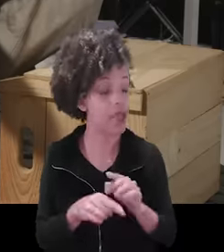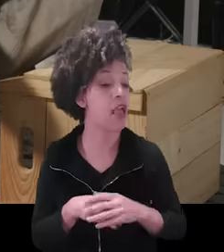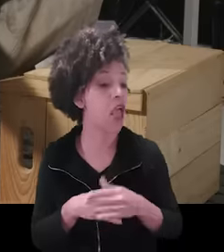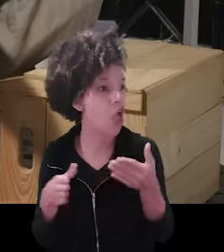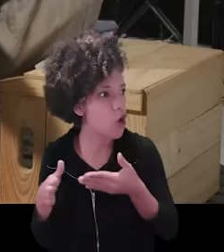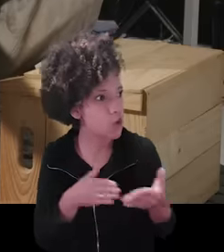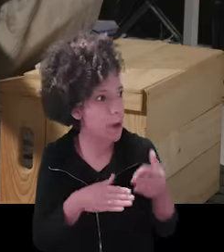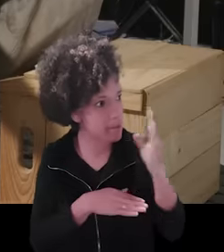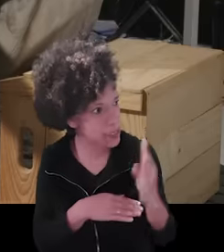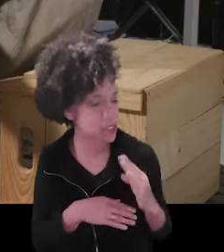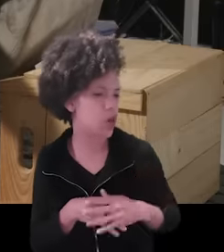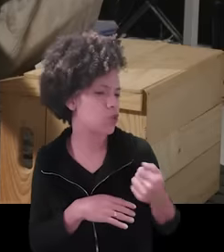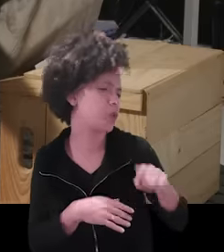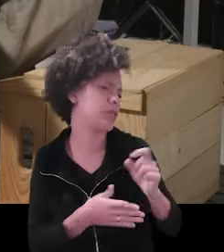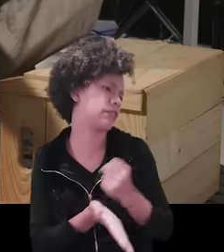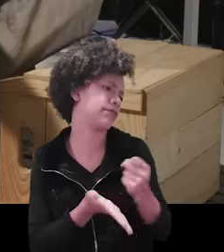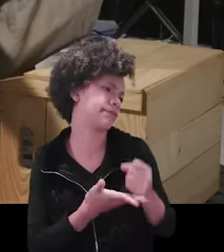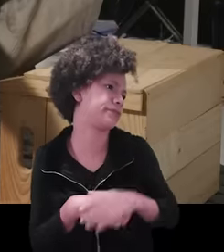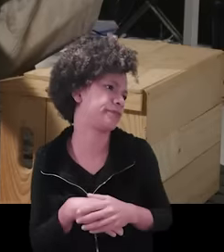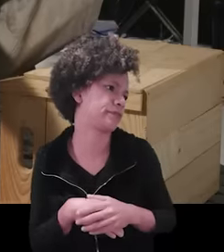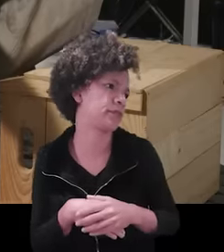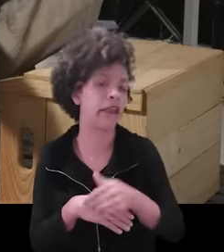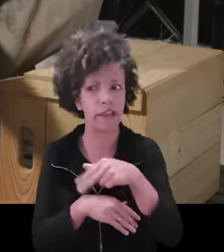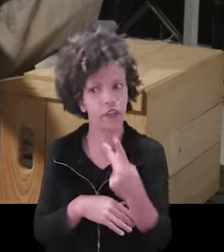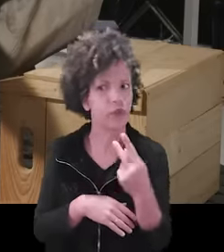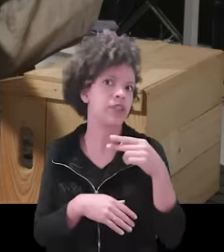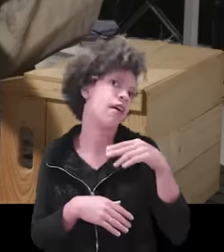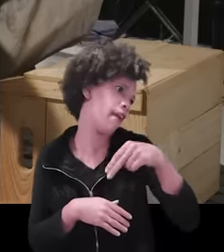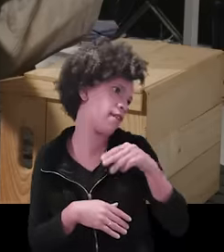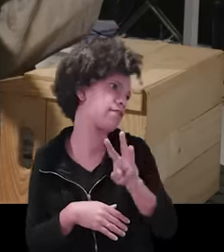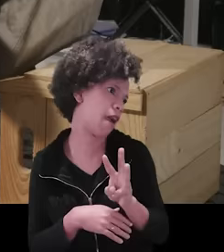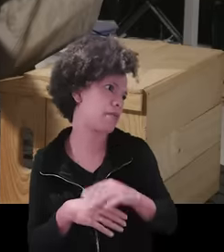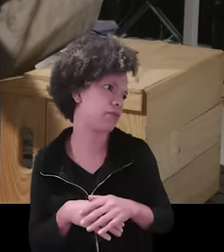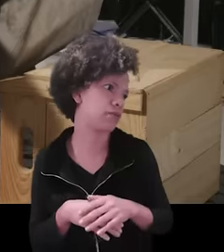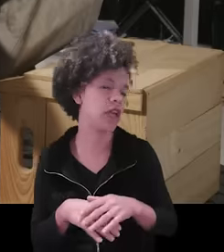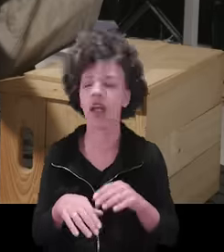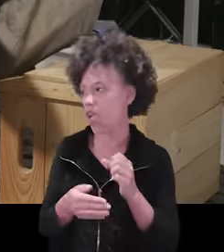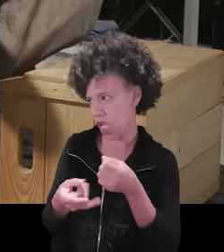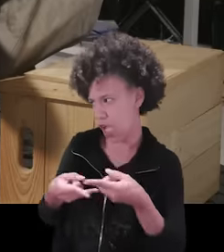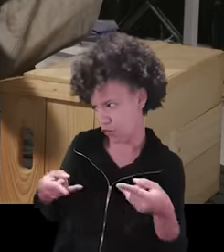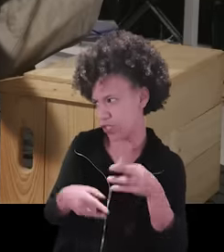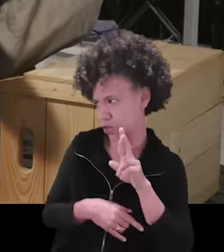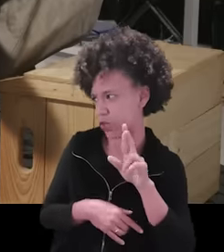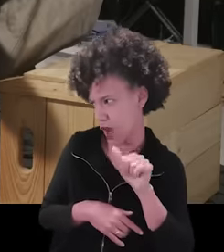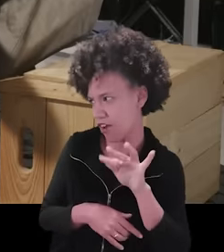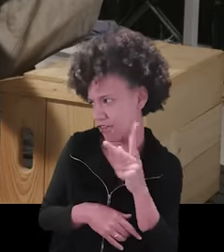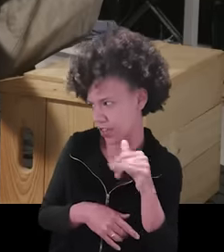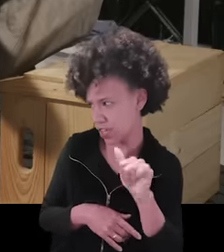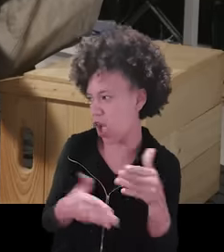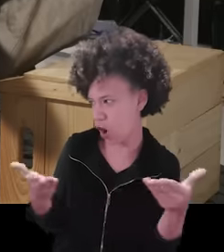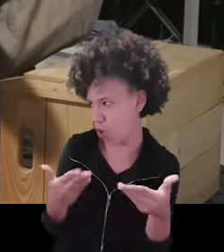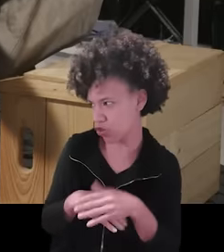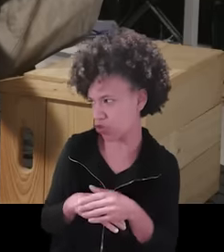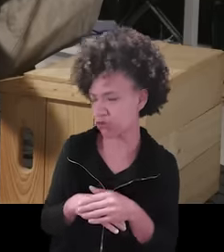momento dos brasileiros que você não precisa ninguém te contratar você. Outono a ponto de eu fazer o que é o visto do Rafinha hoje